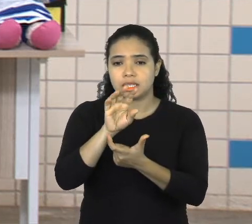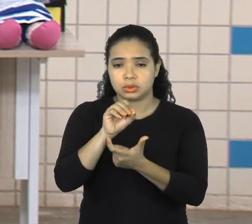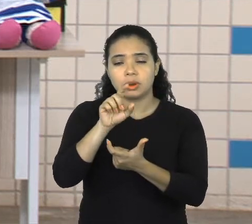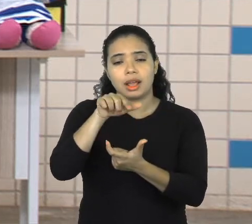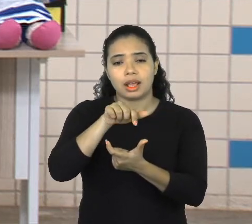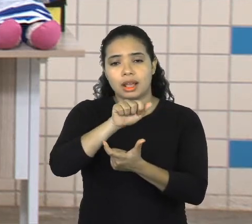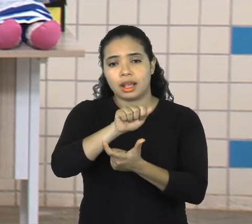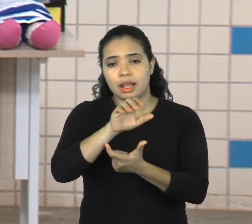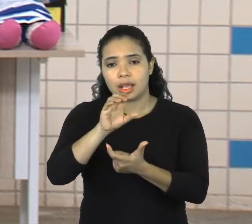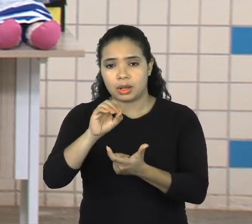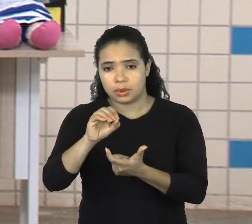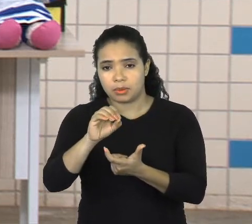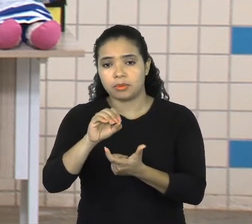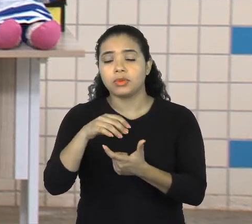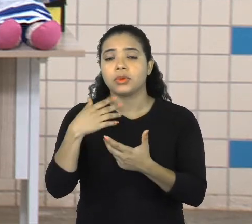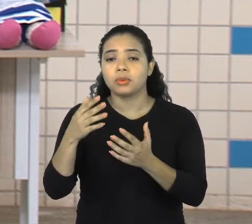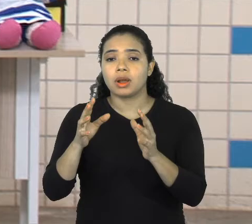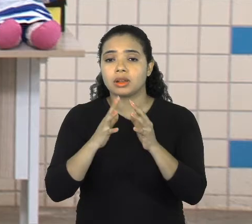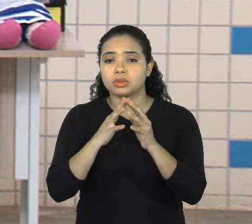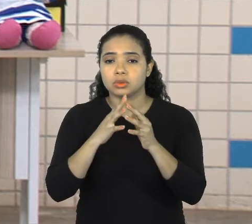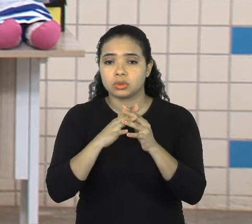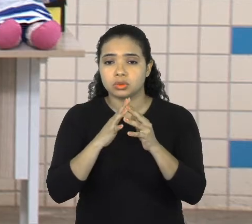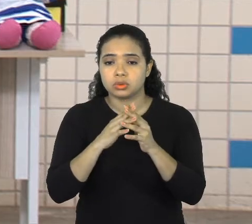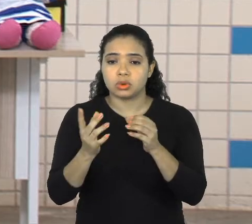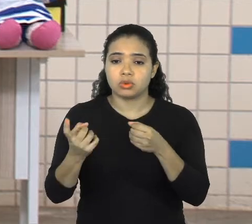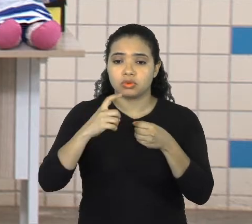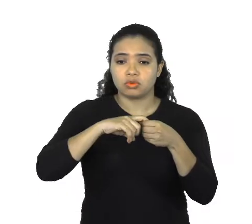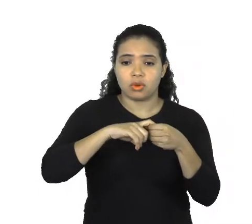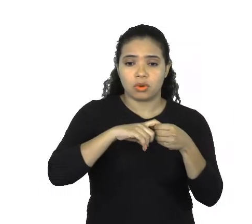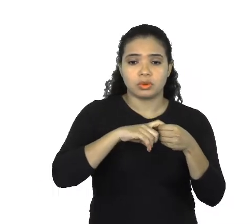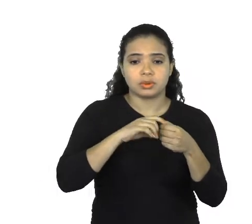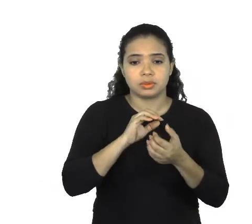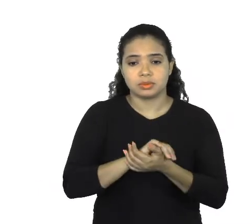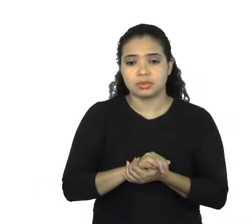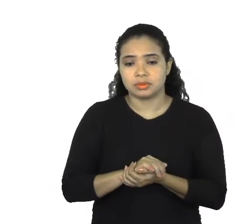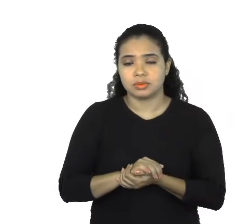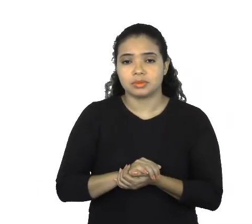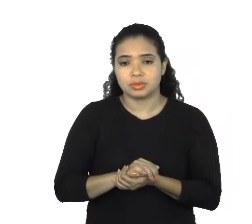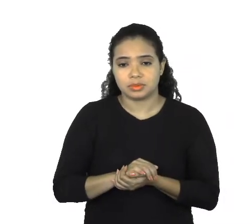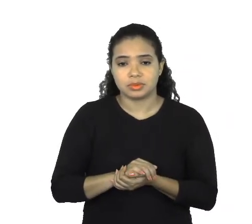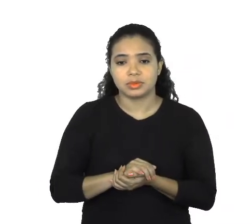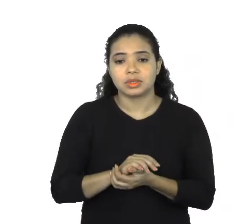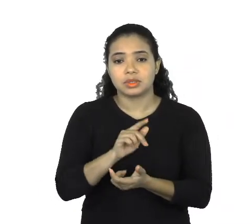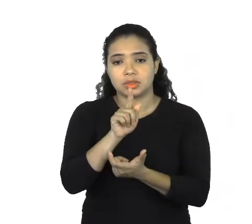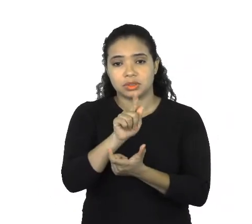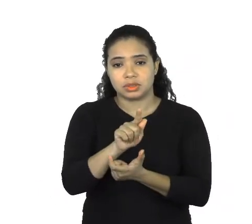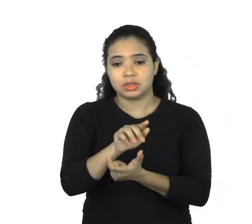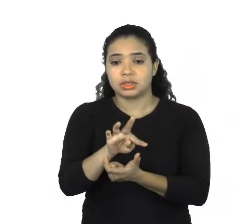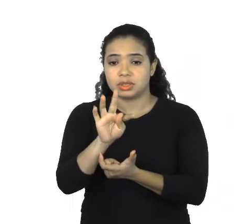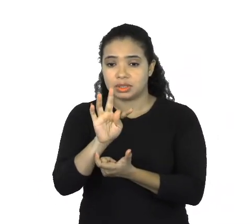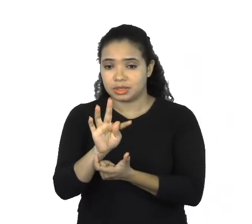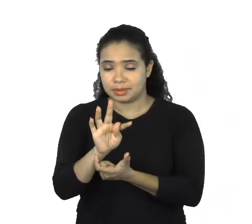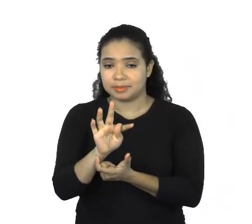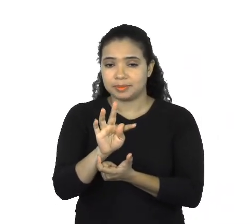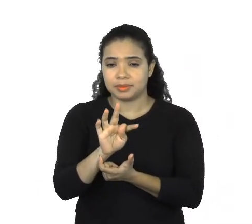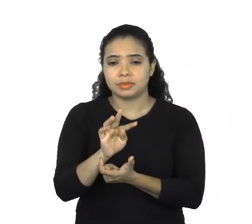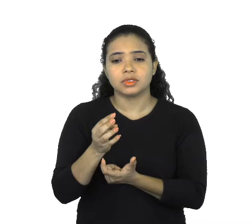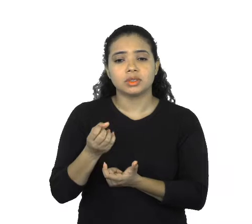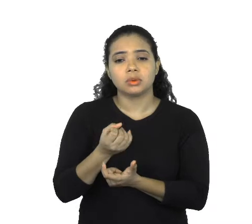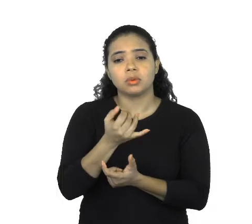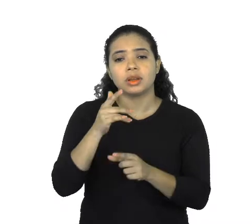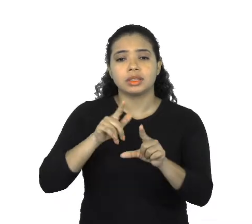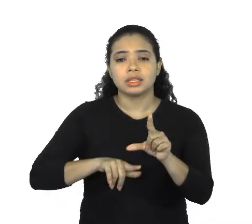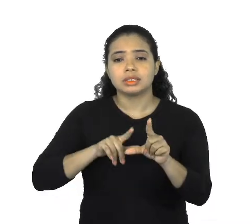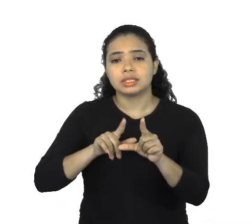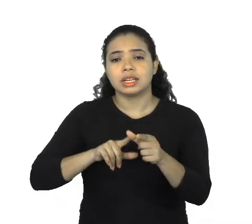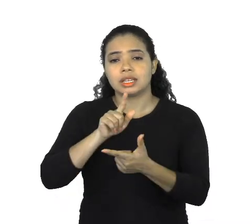O. Quais as consoantes? Volta para a palavra aí. Gato, G e T. Quantas letras